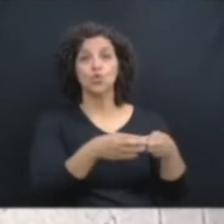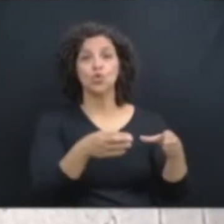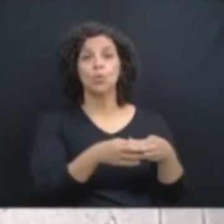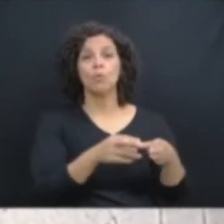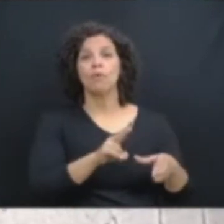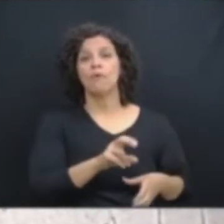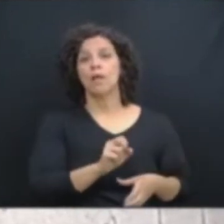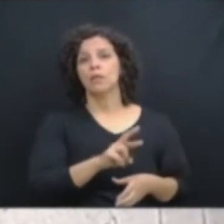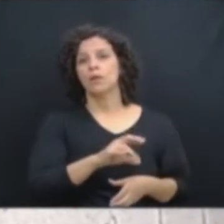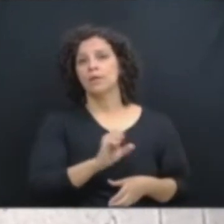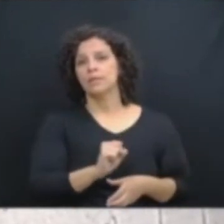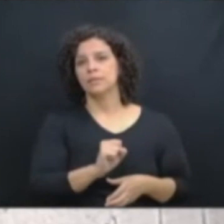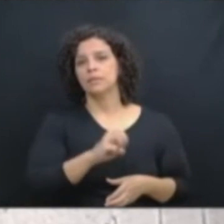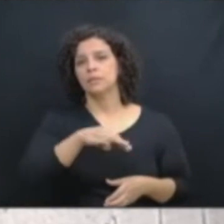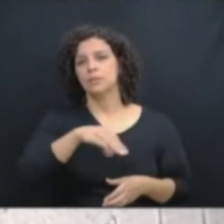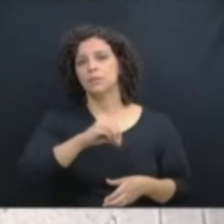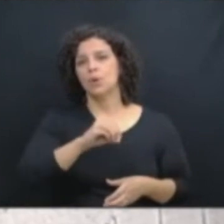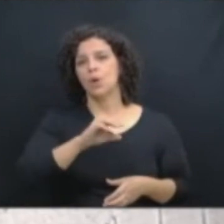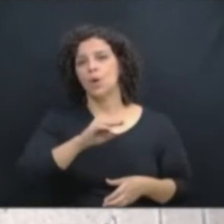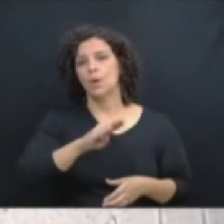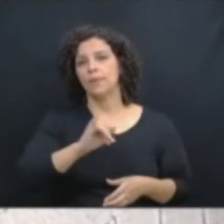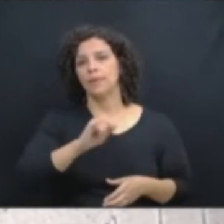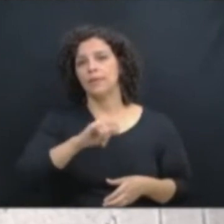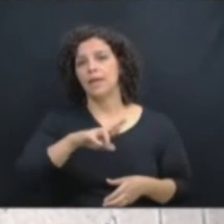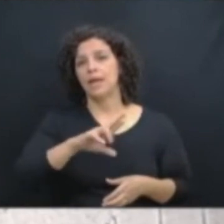Mobiliários do Ministério da Fazenda